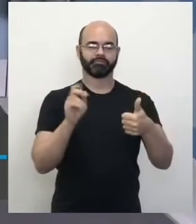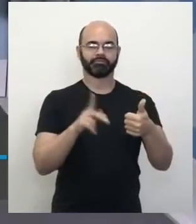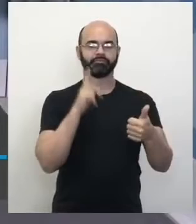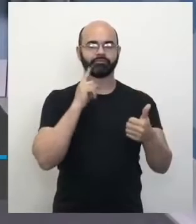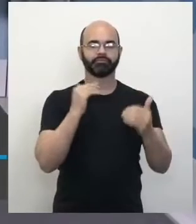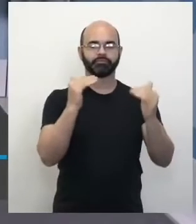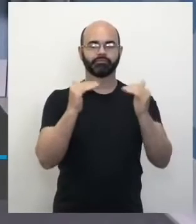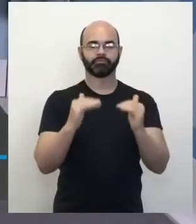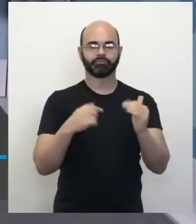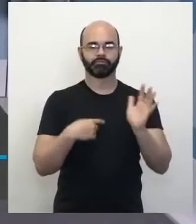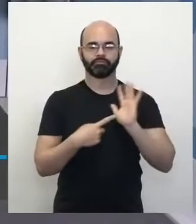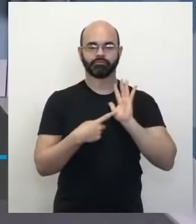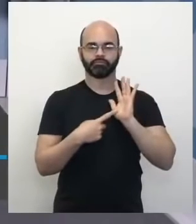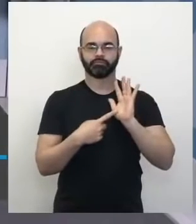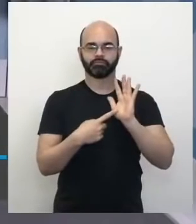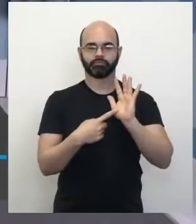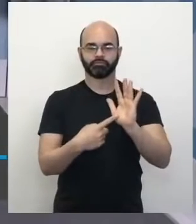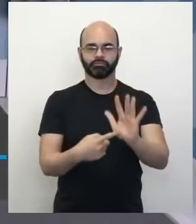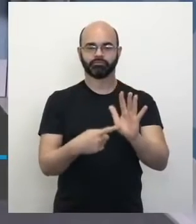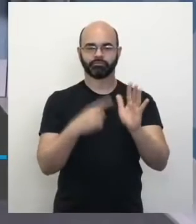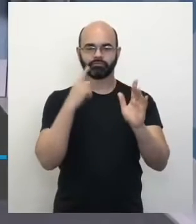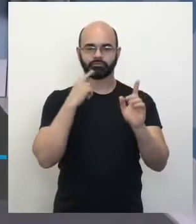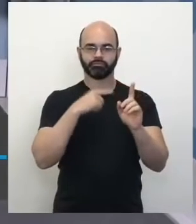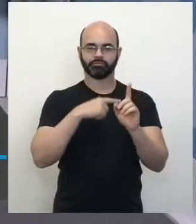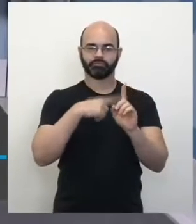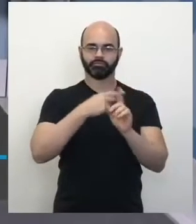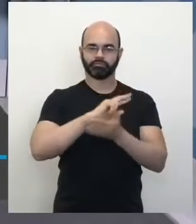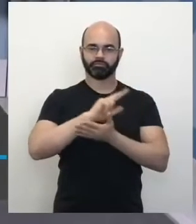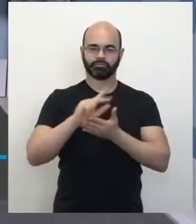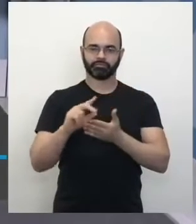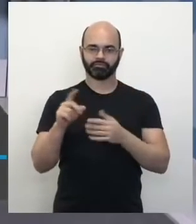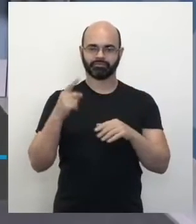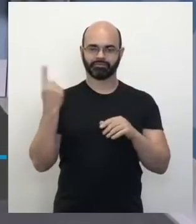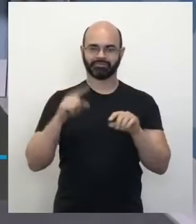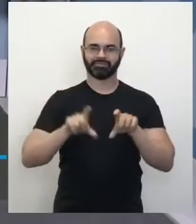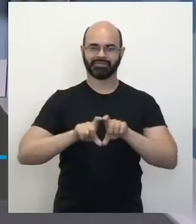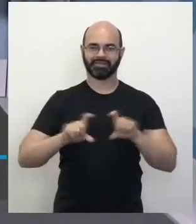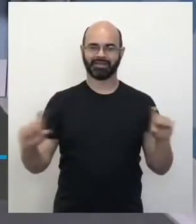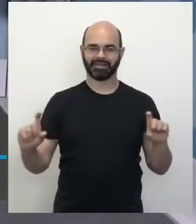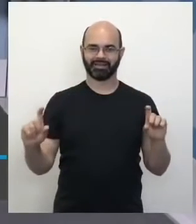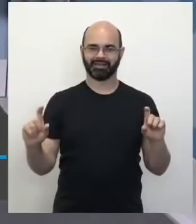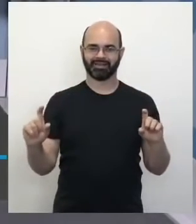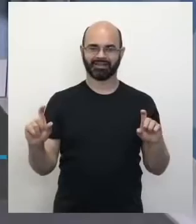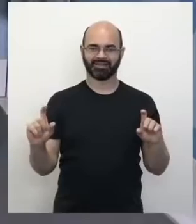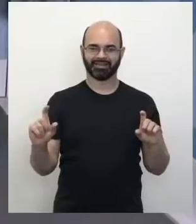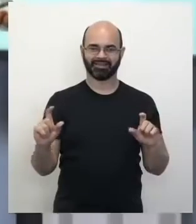né? E aí eu trouxe alguns aqui, ó. Eu trouxe a minha régua.